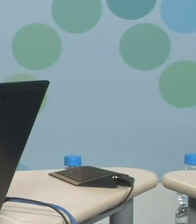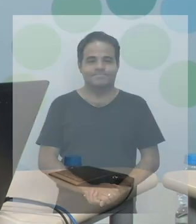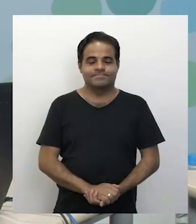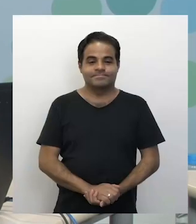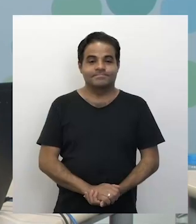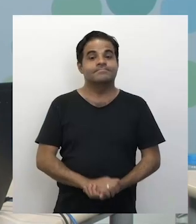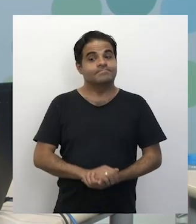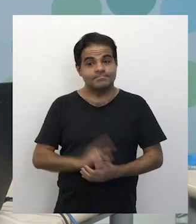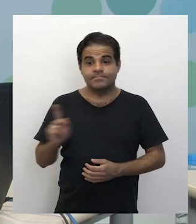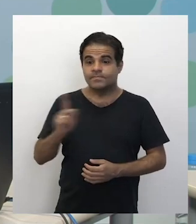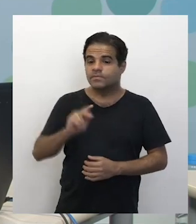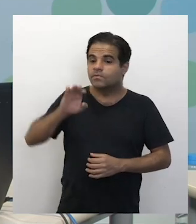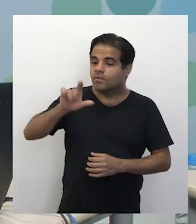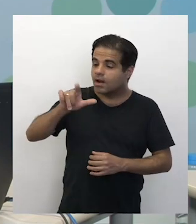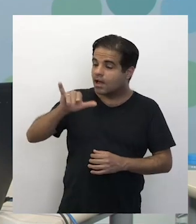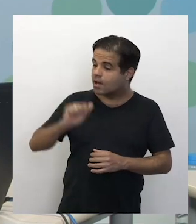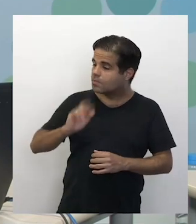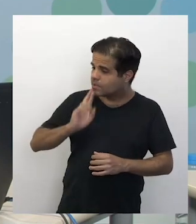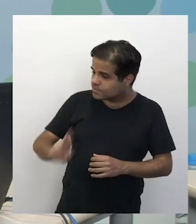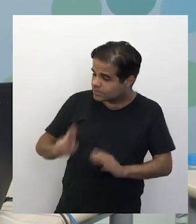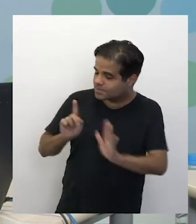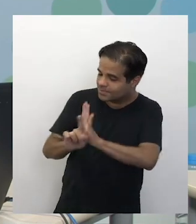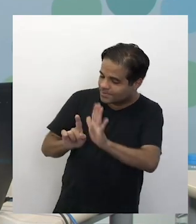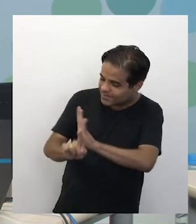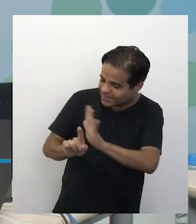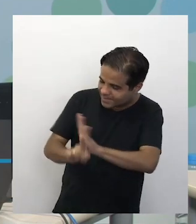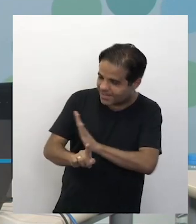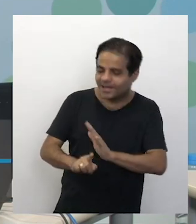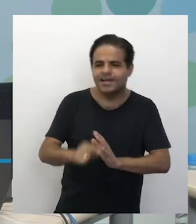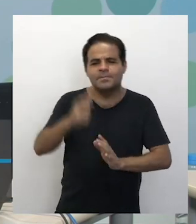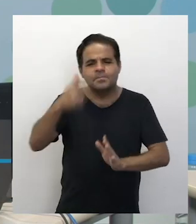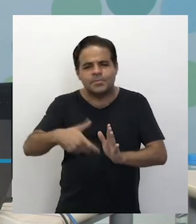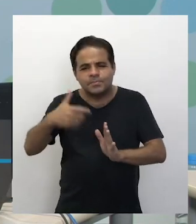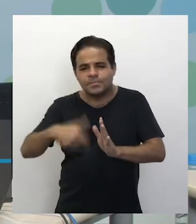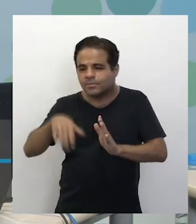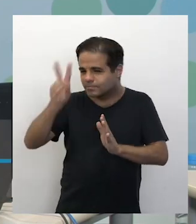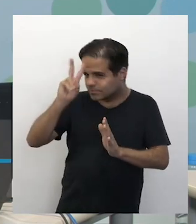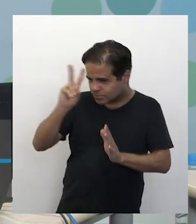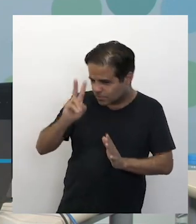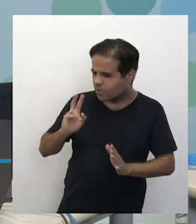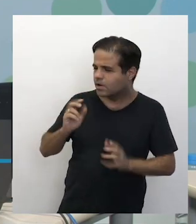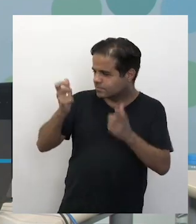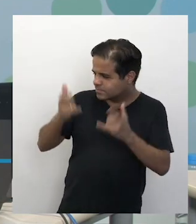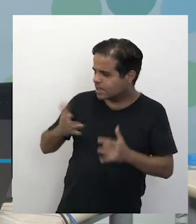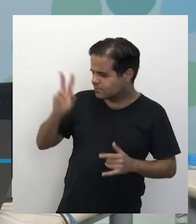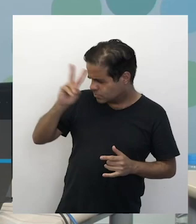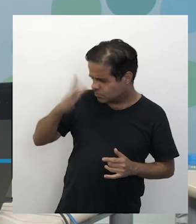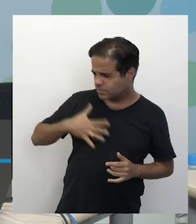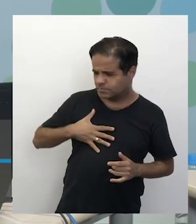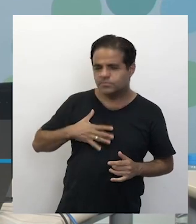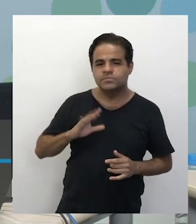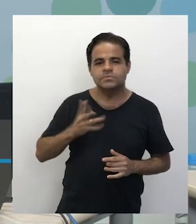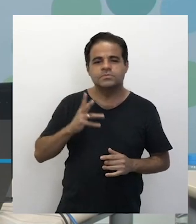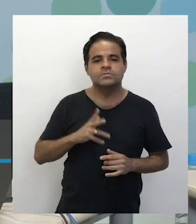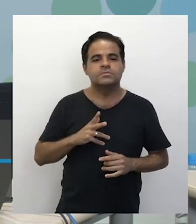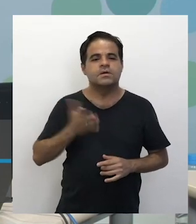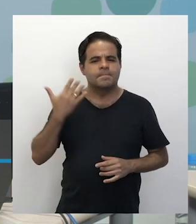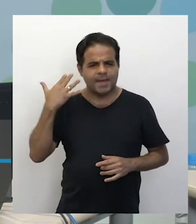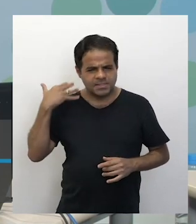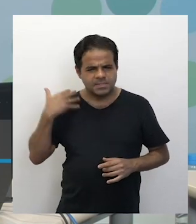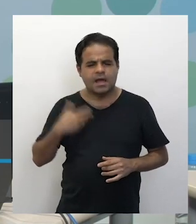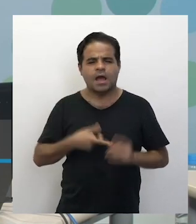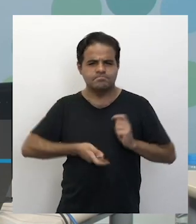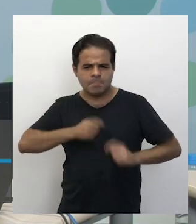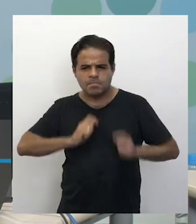Então, Pro Cláudia, para responder essa pergunta, eu vou contar uma história que aconteceu comigo. Então, uma vez, a minha banda estava tocando